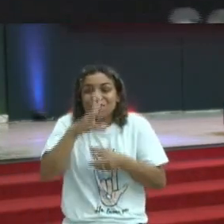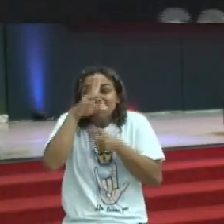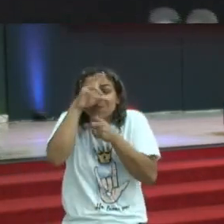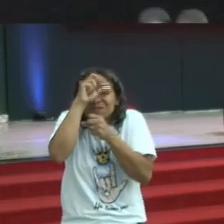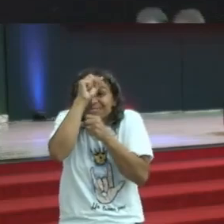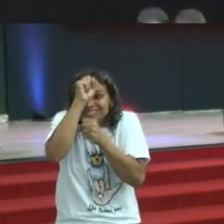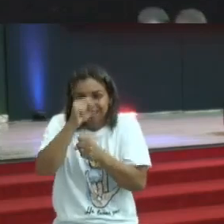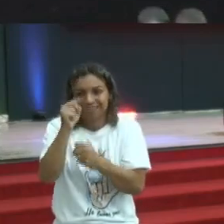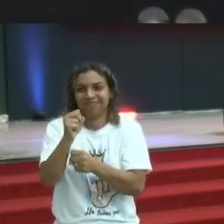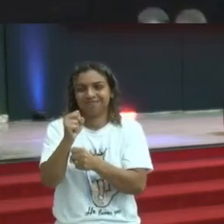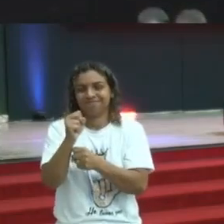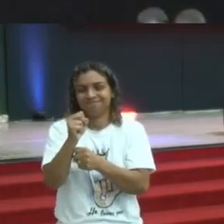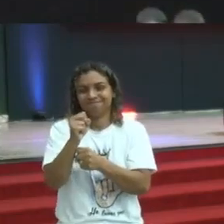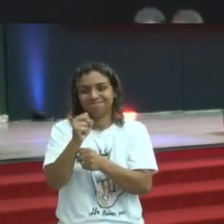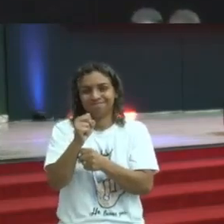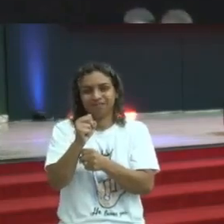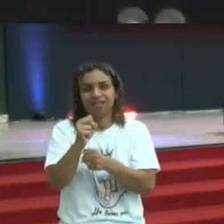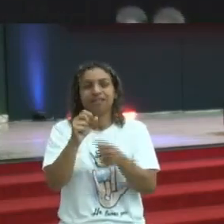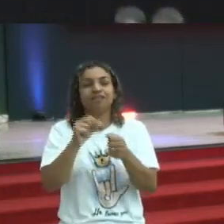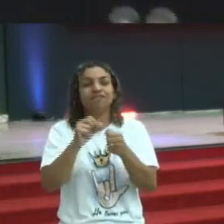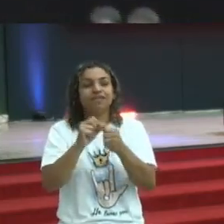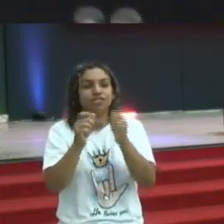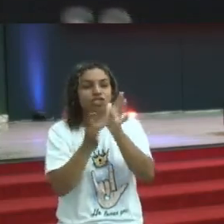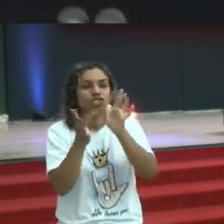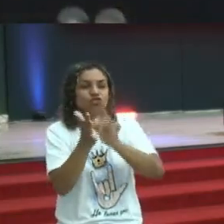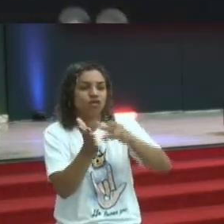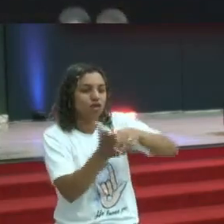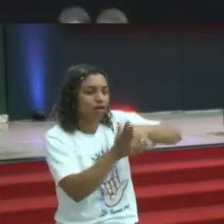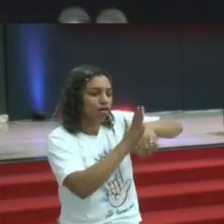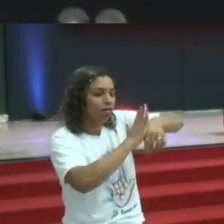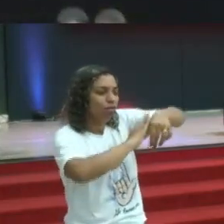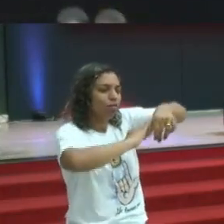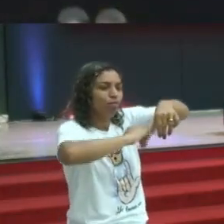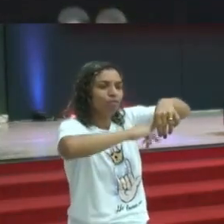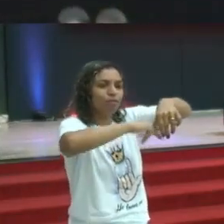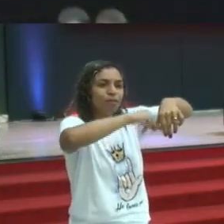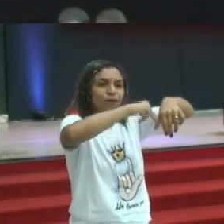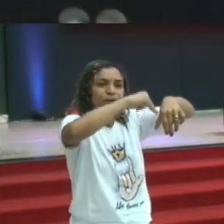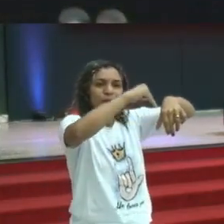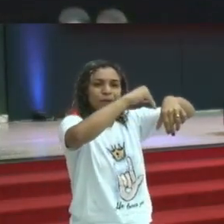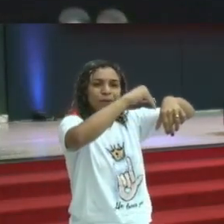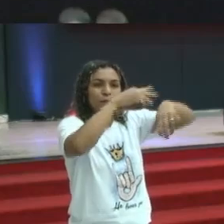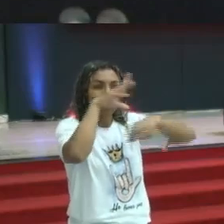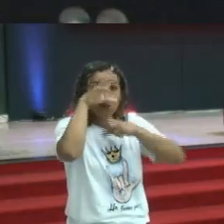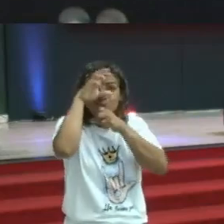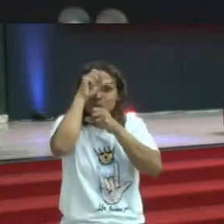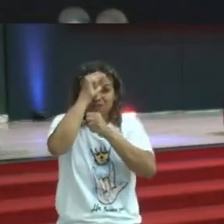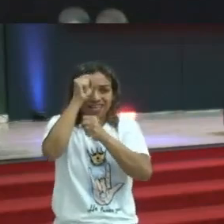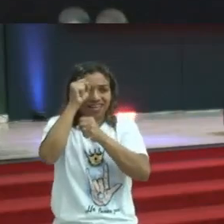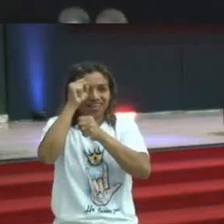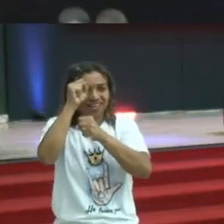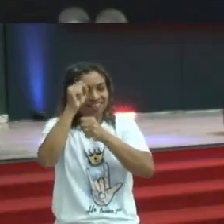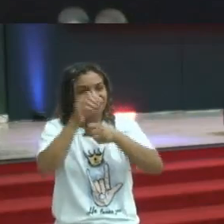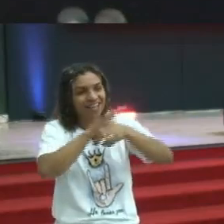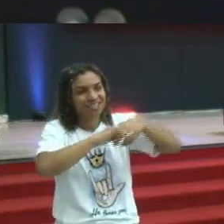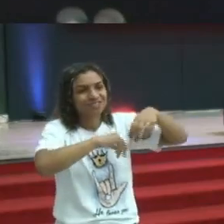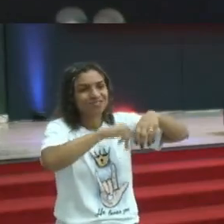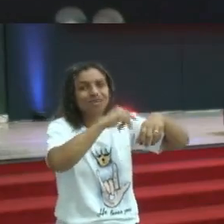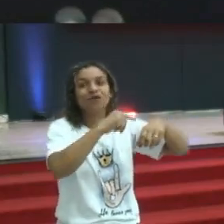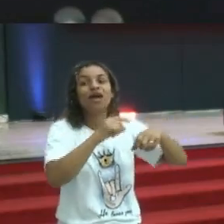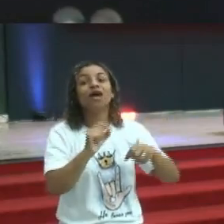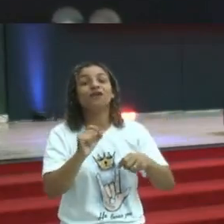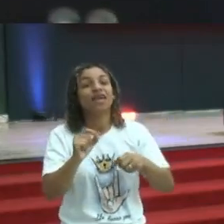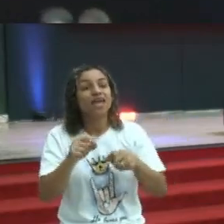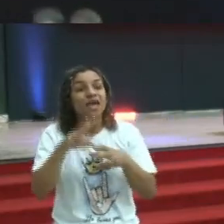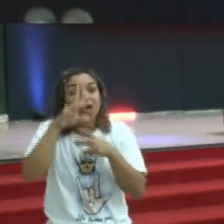poder que levantou Jesus do túmulo, o poder da ressurreição, é o poder